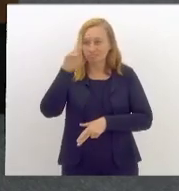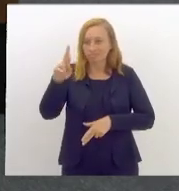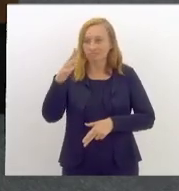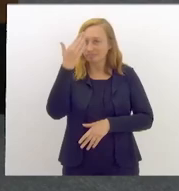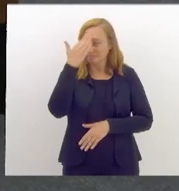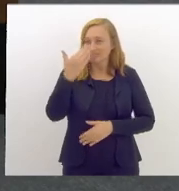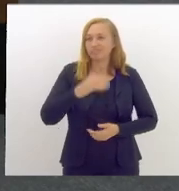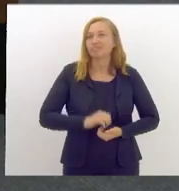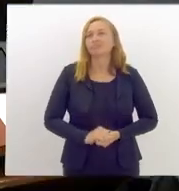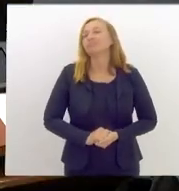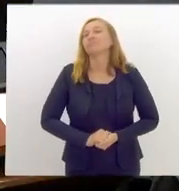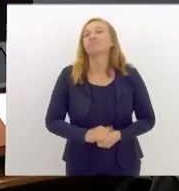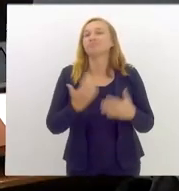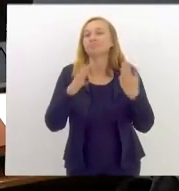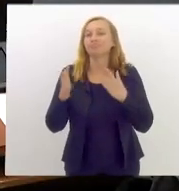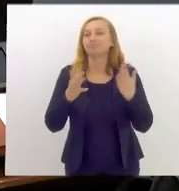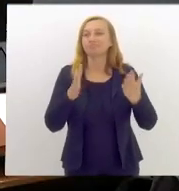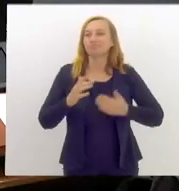obrigado